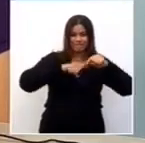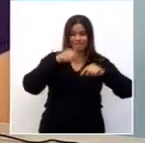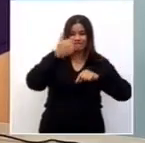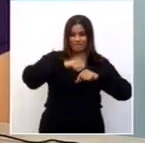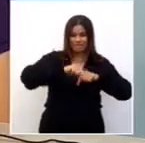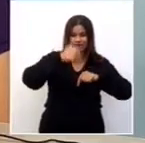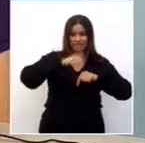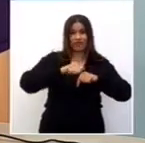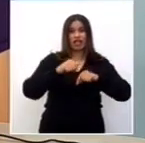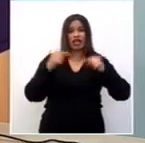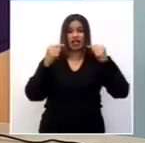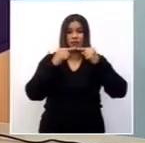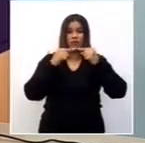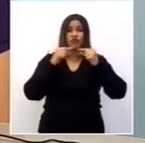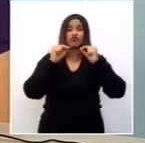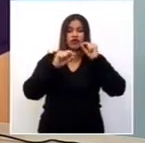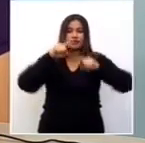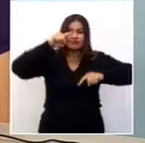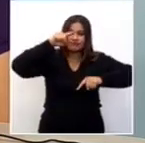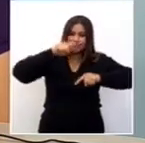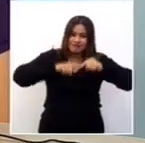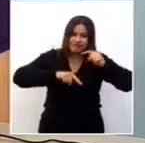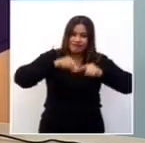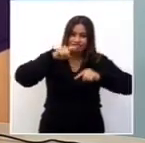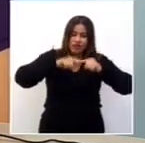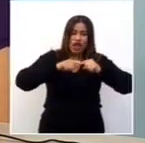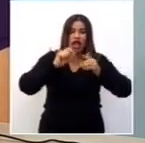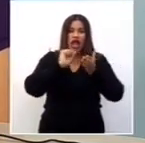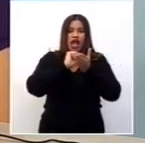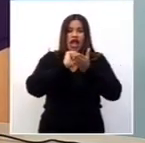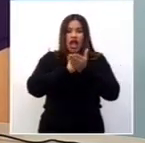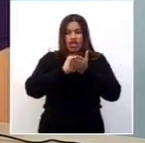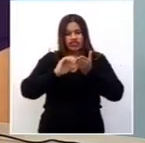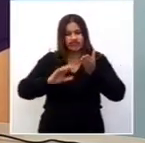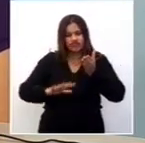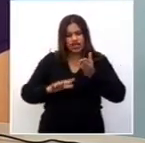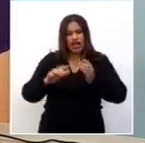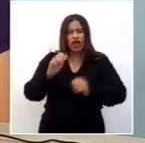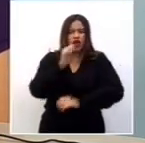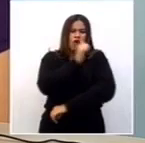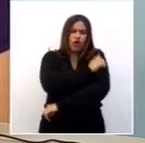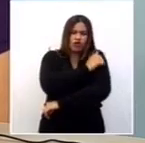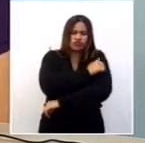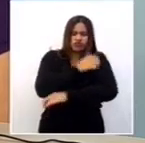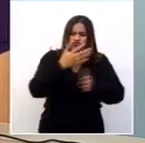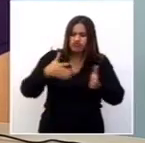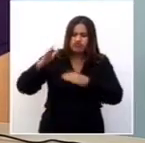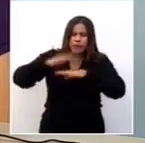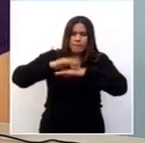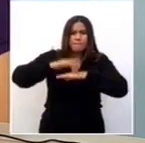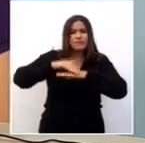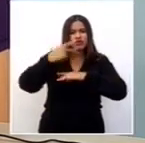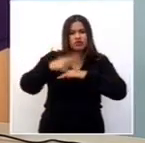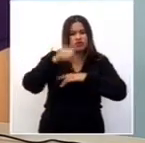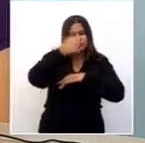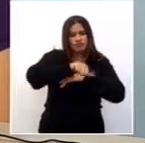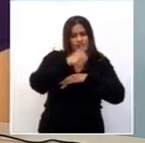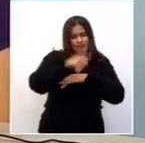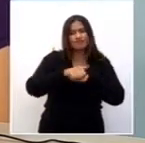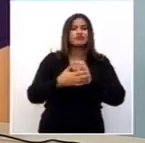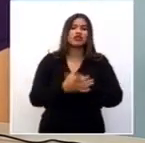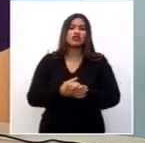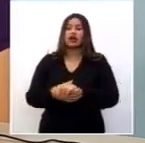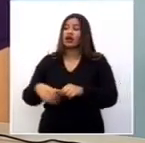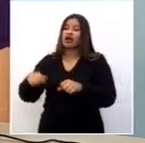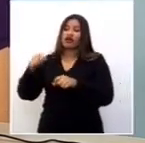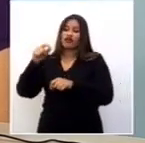diz respeito ao produto, ao que o aluno produziu para ser avaliado. Já a ferramenta é o meio pelo qual o